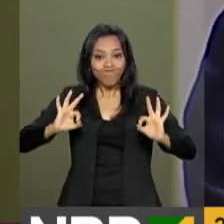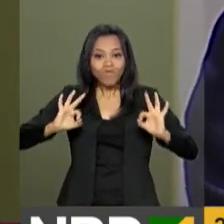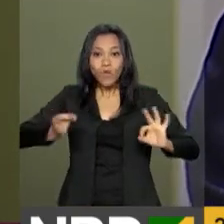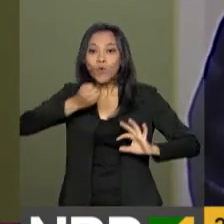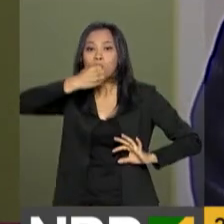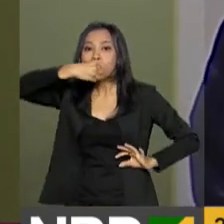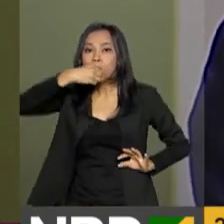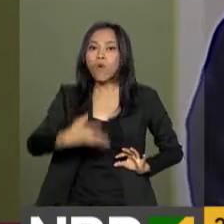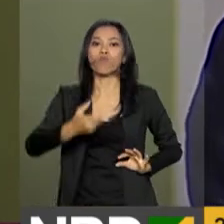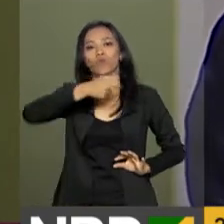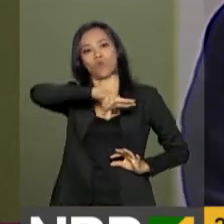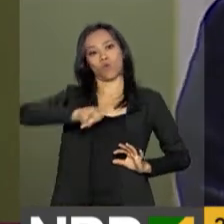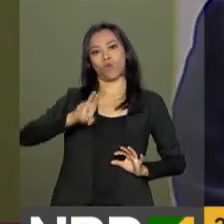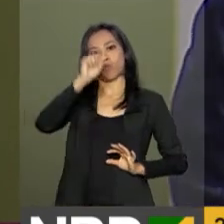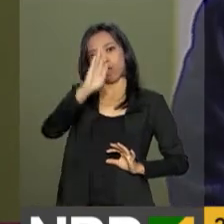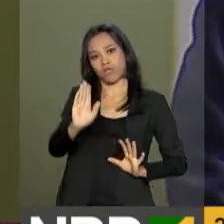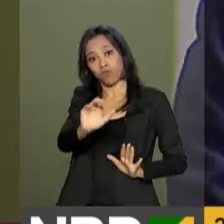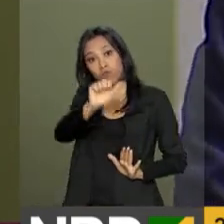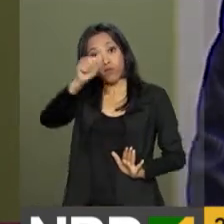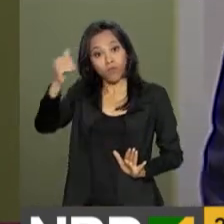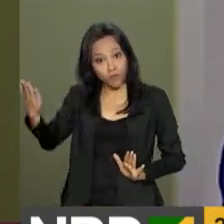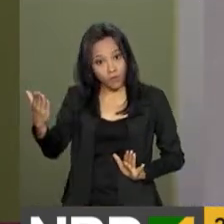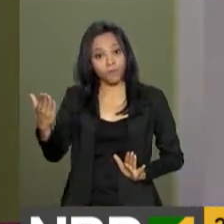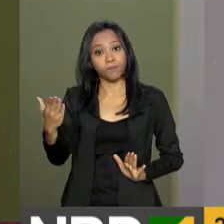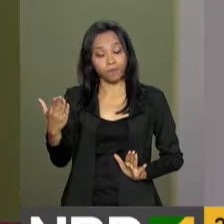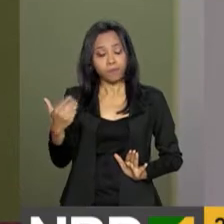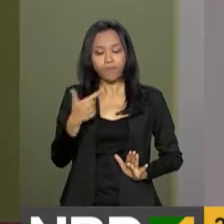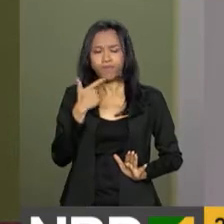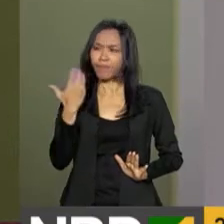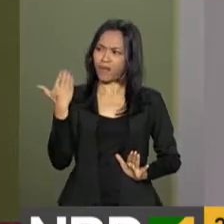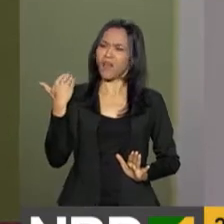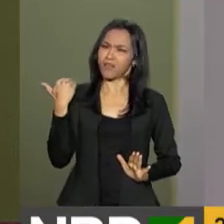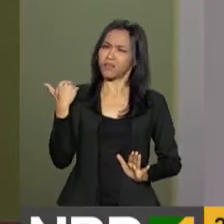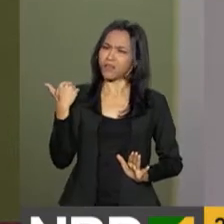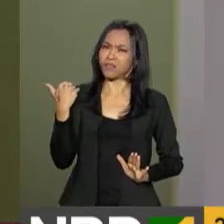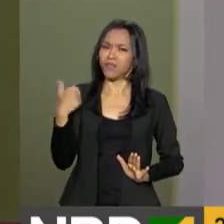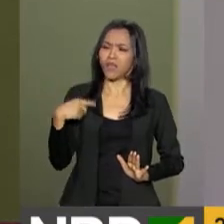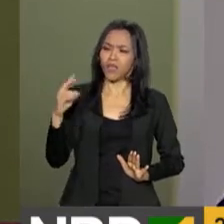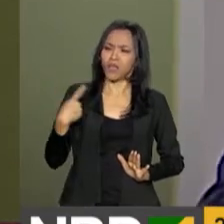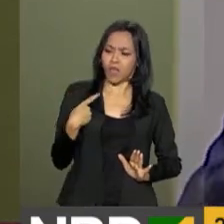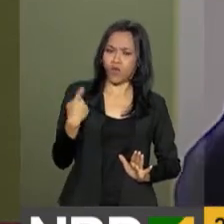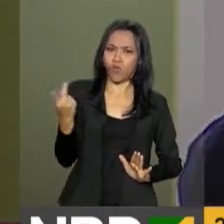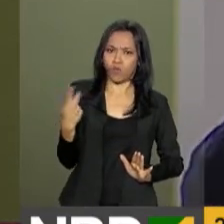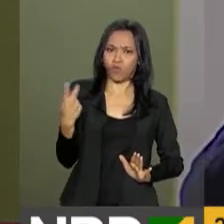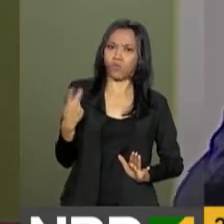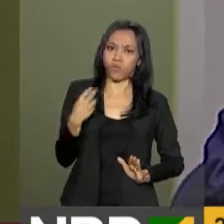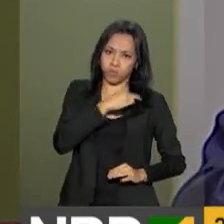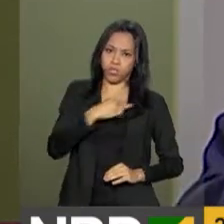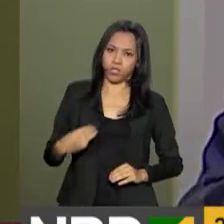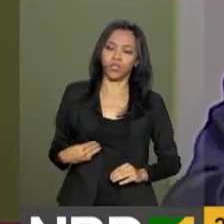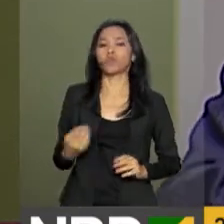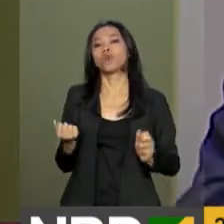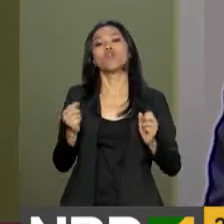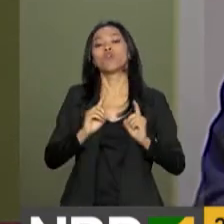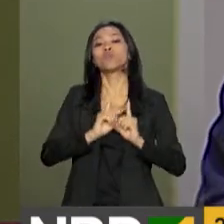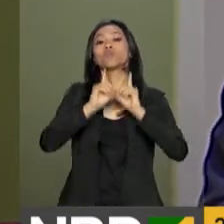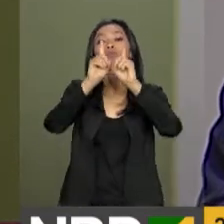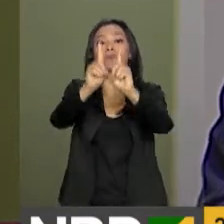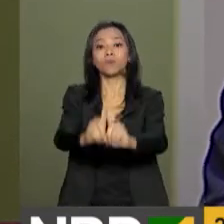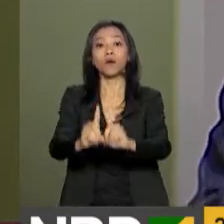do nosso país aí fora aliás recentemente estivemos eu isso aloísio nunes na cúpula para as américas